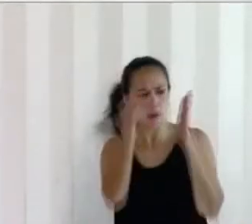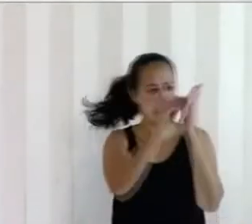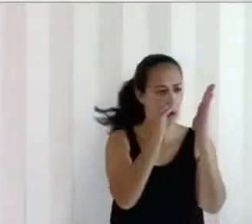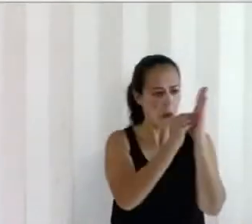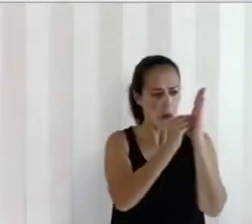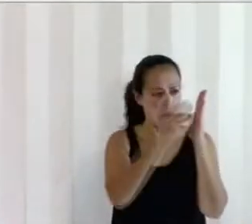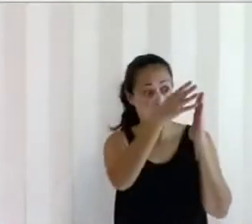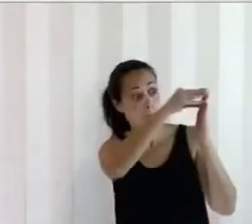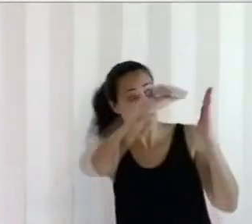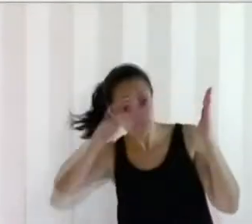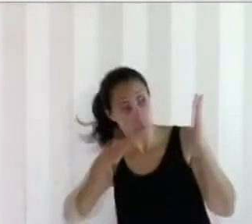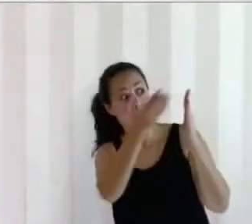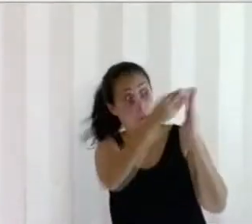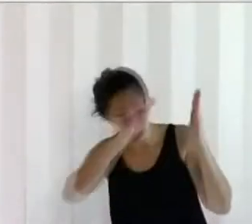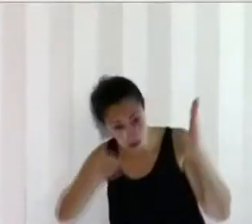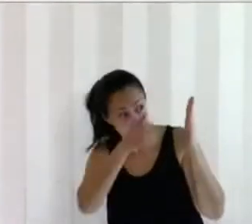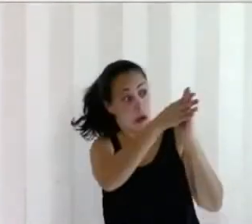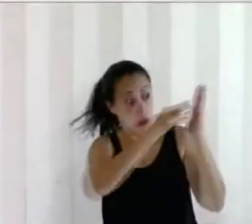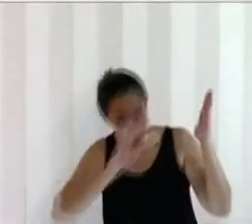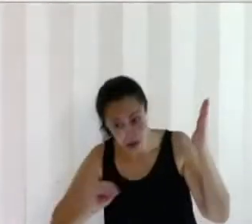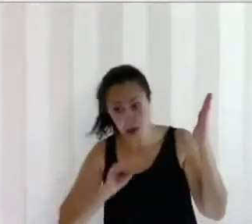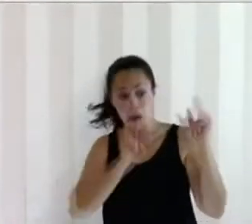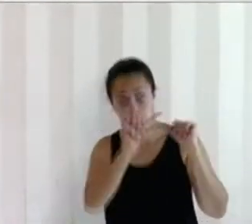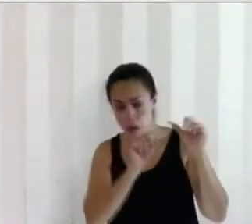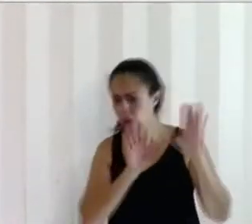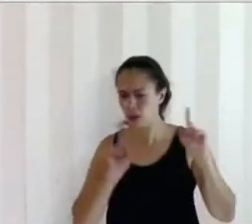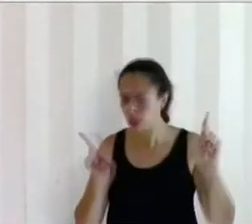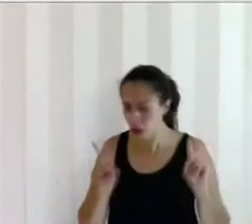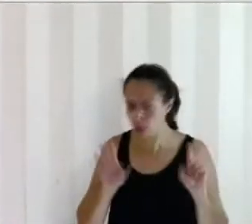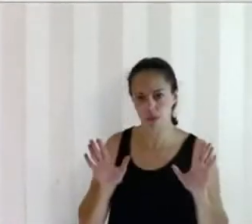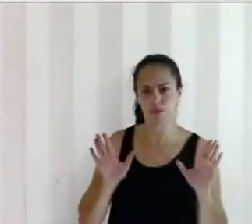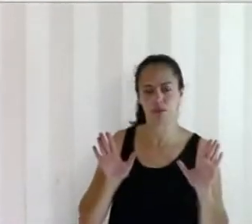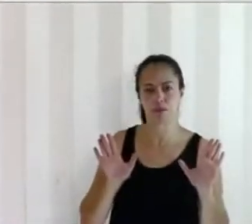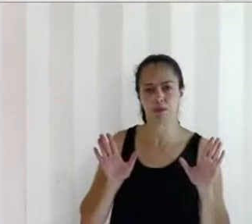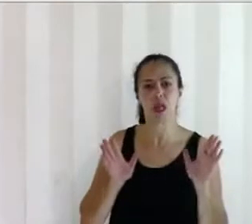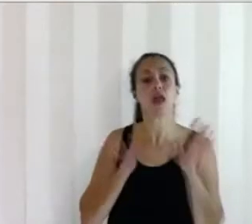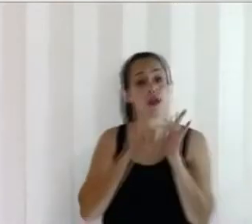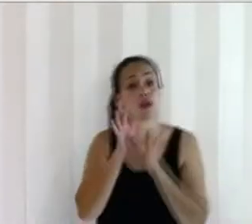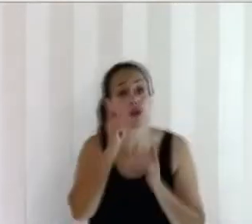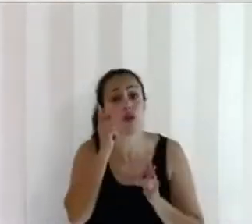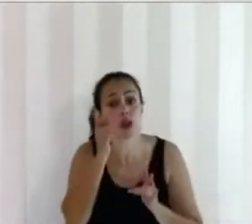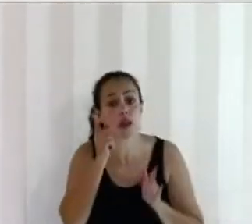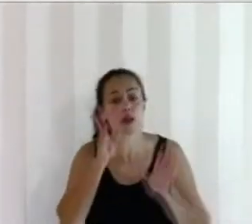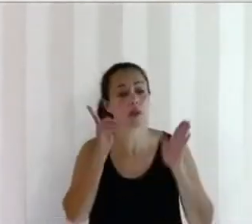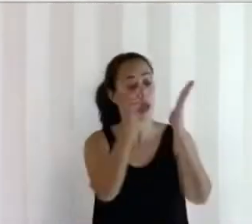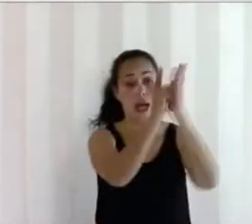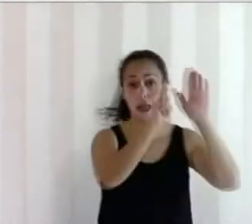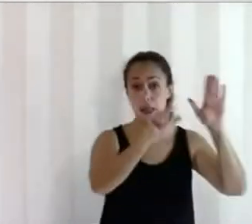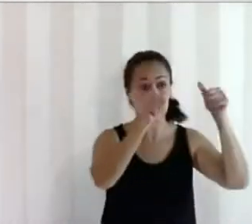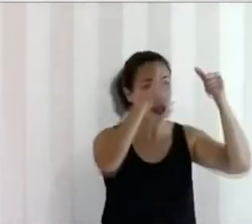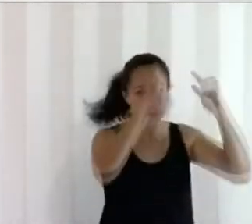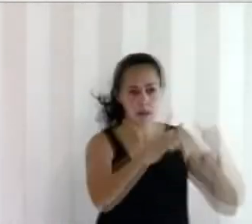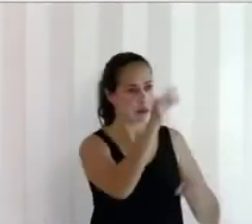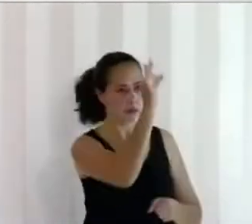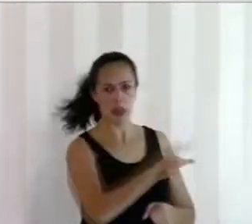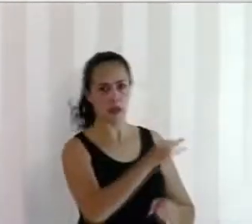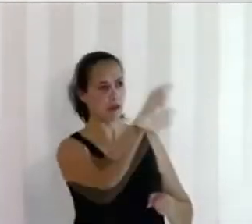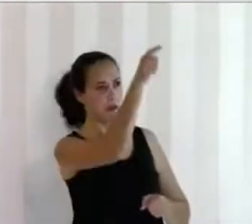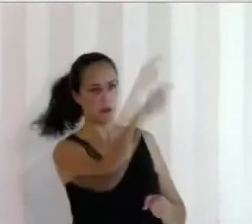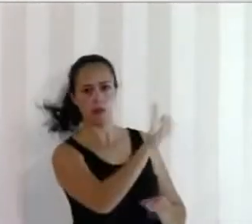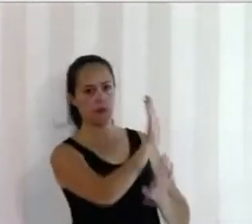lei precisa existir. Por que será que Jesus quer que a lei exista? Aquele que violar a